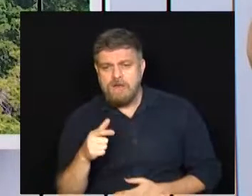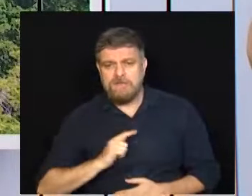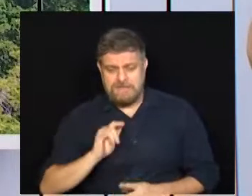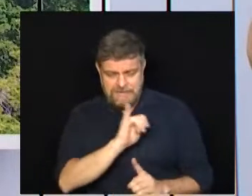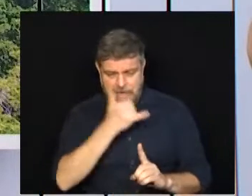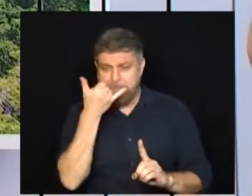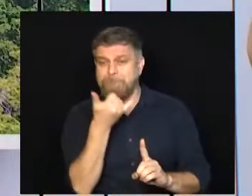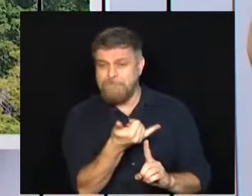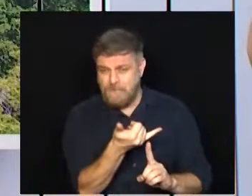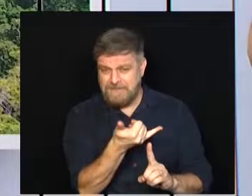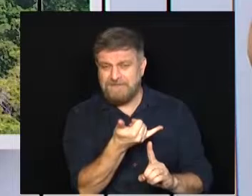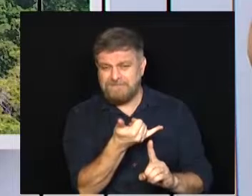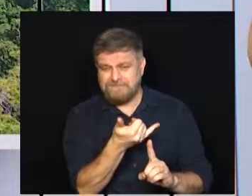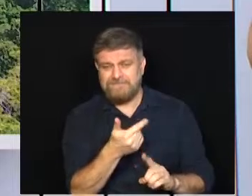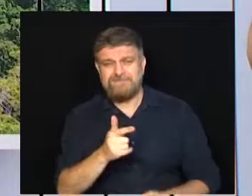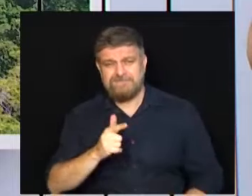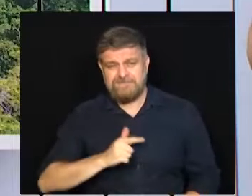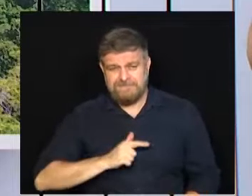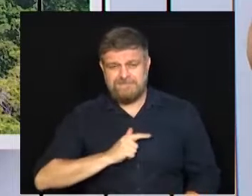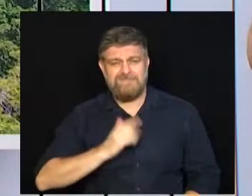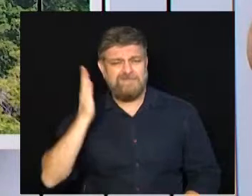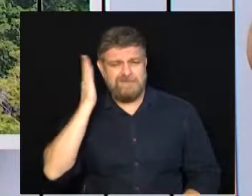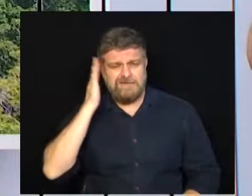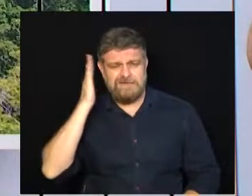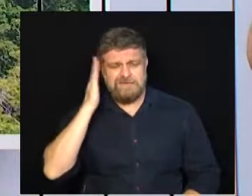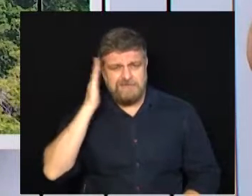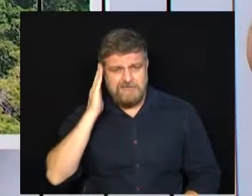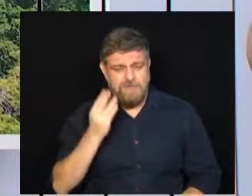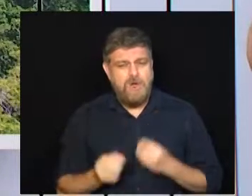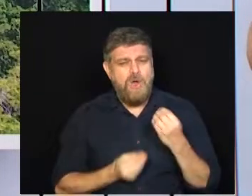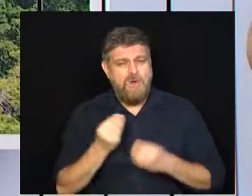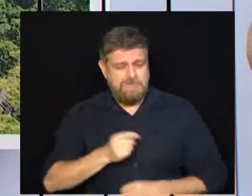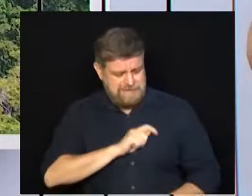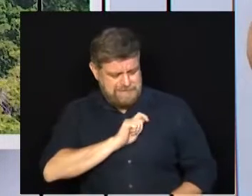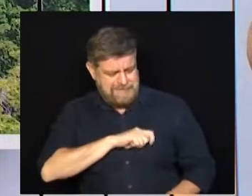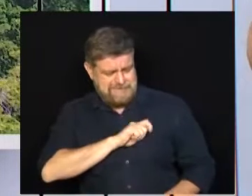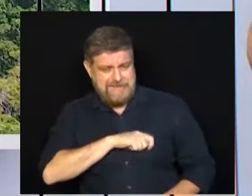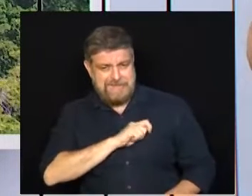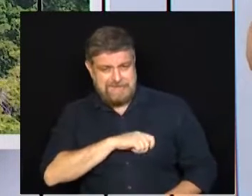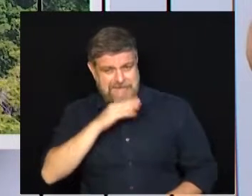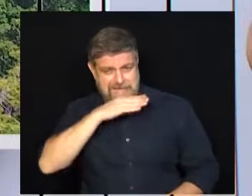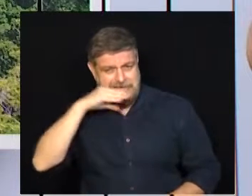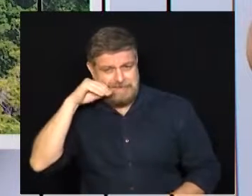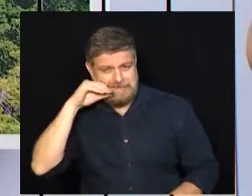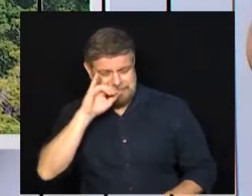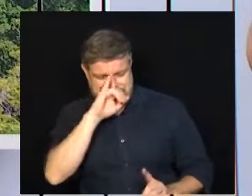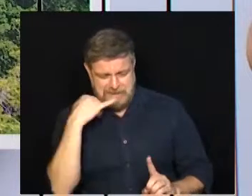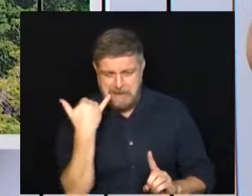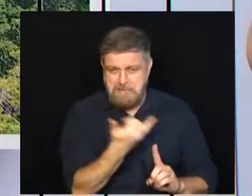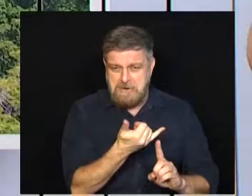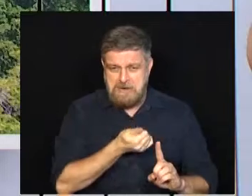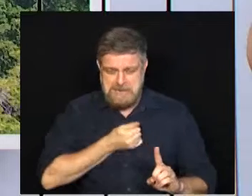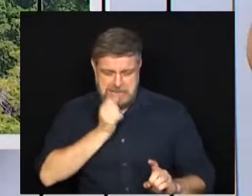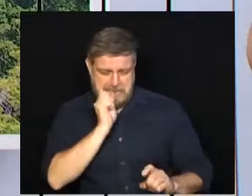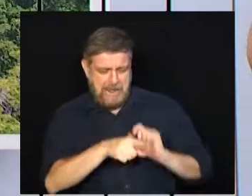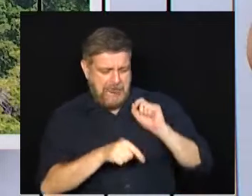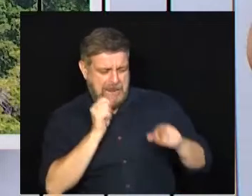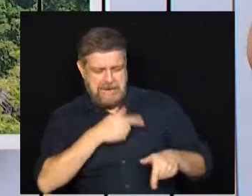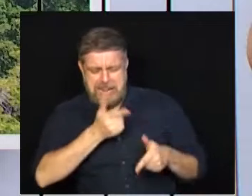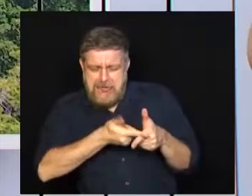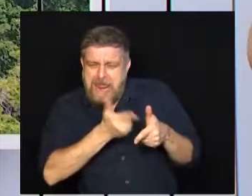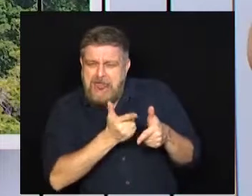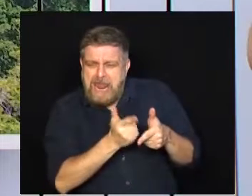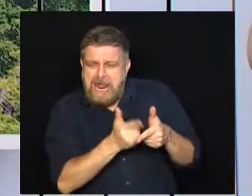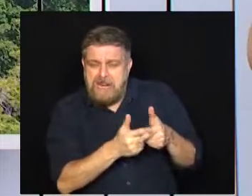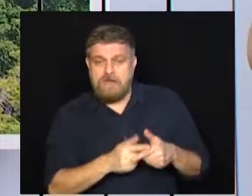que acontece, né? A gente sabe muito bem como é cruel, né, ali na adolescência, essa fase, essa transição. Mais à